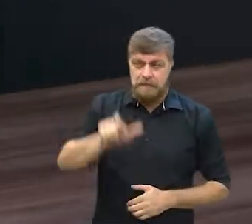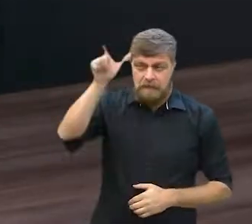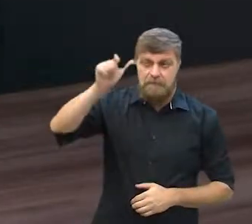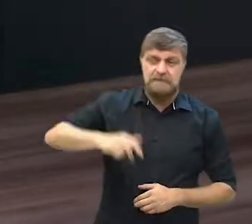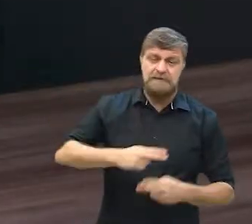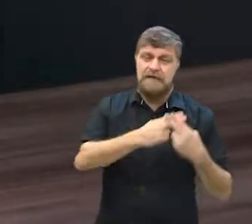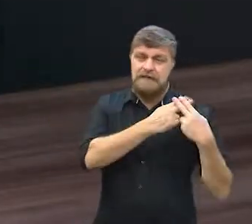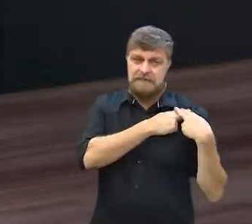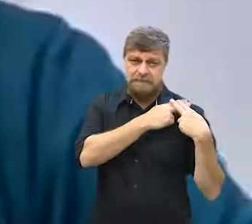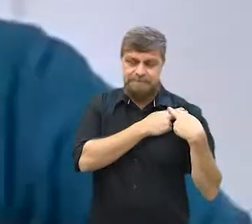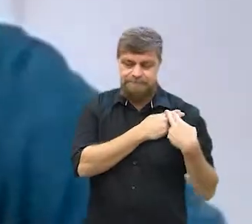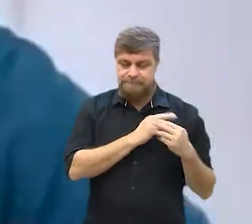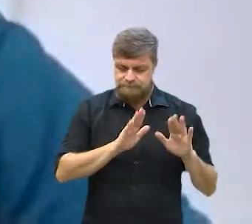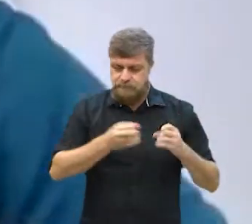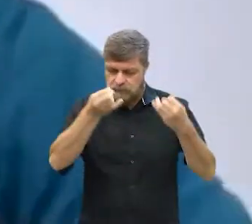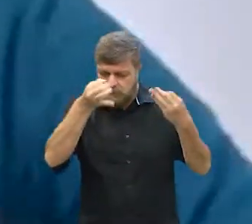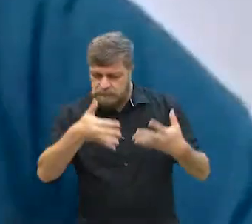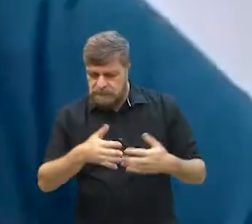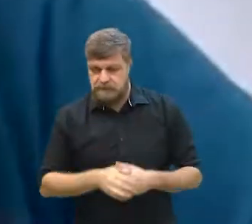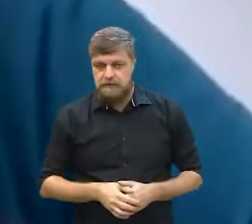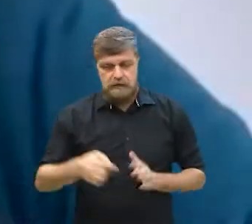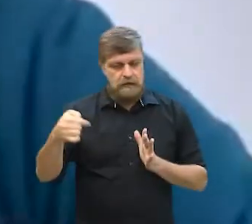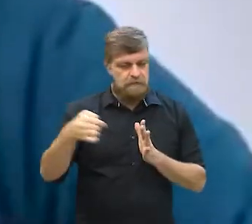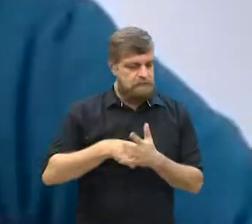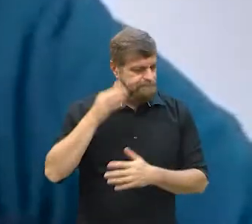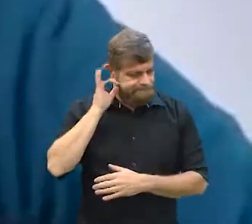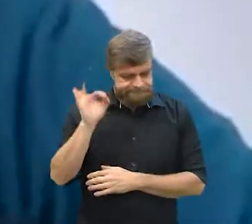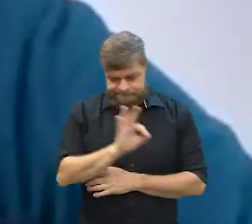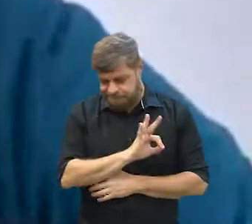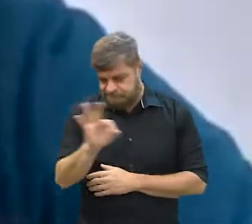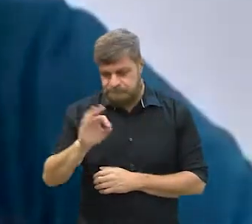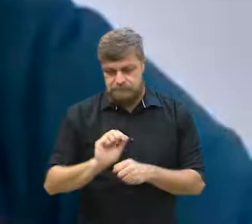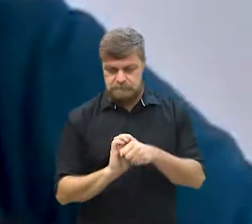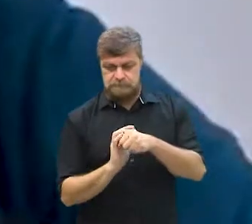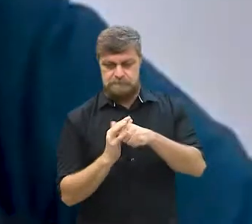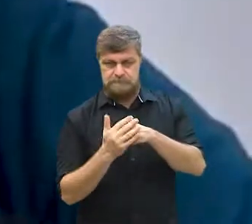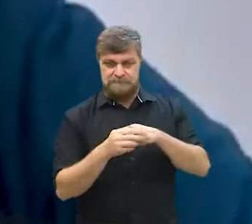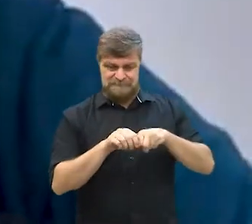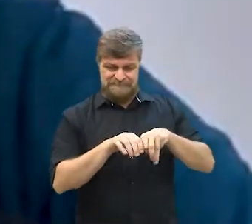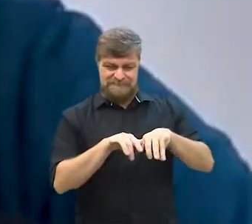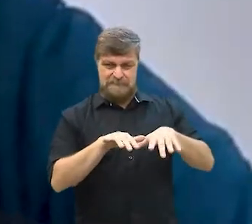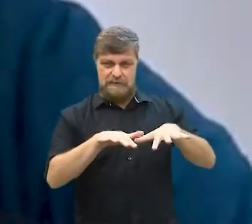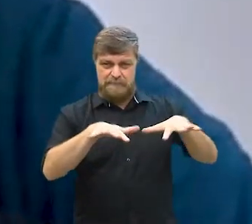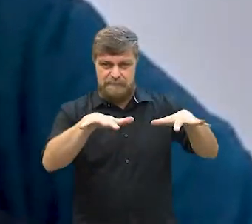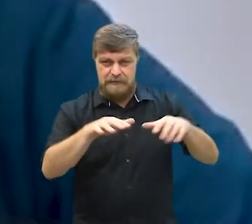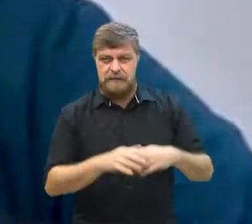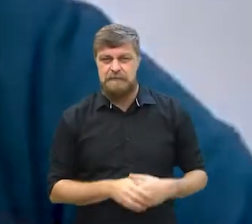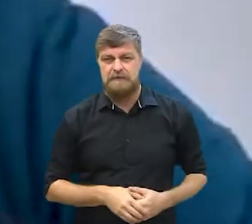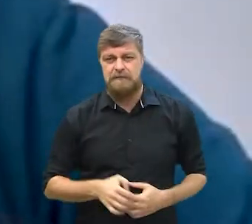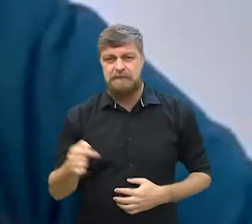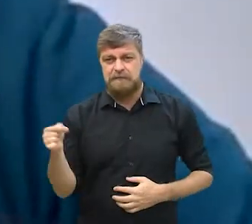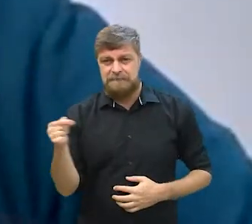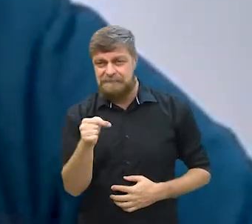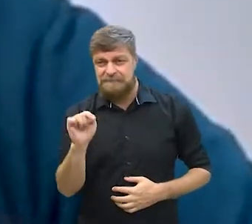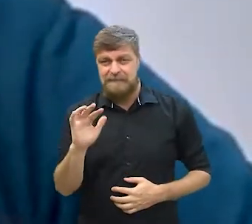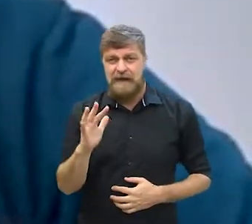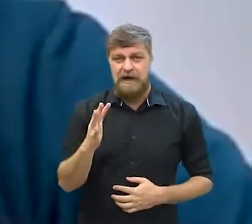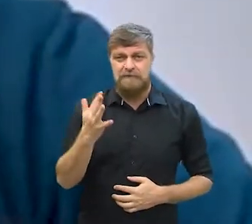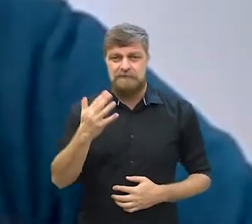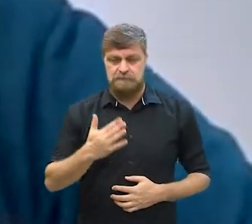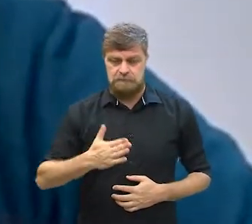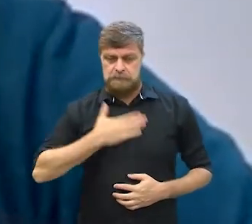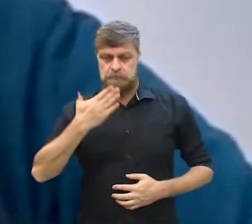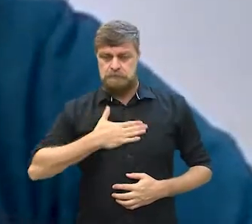da campanha de vacinação. Perfeito. Excelente pergunta. Assim, a pandemia ela veio de